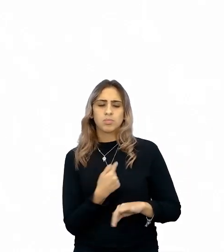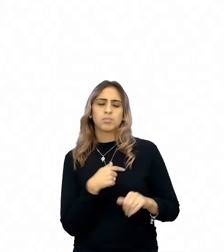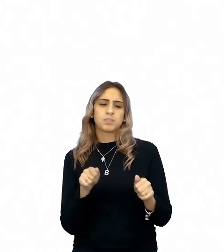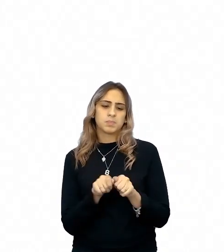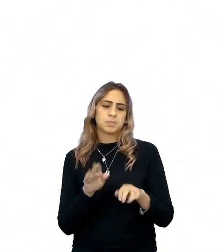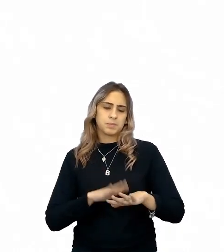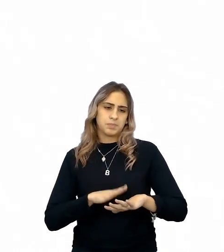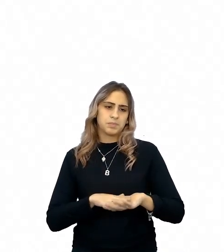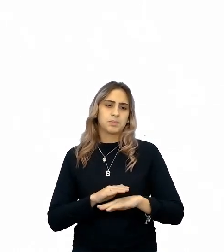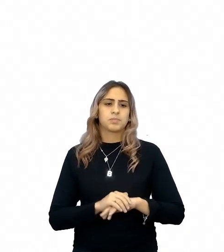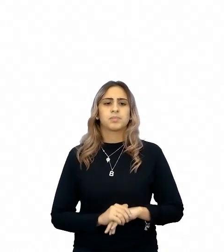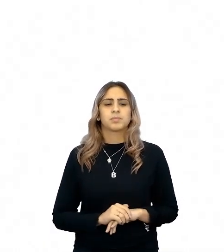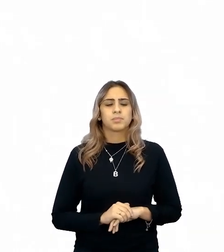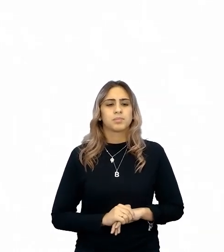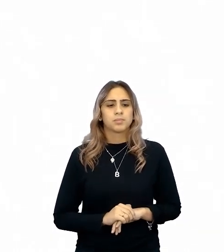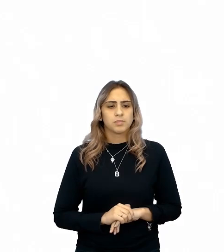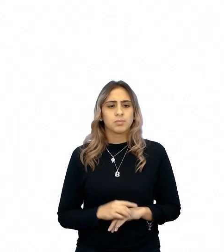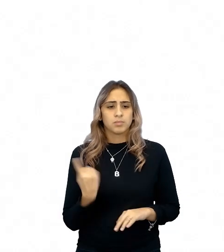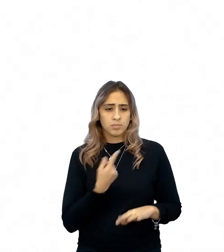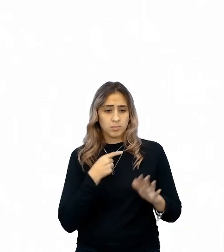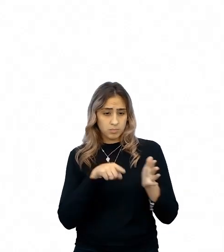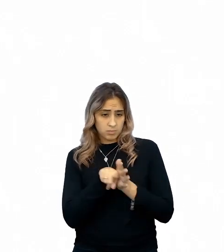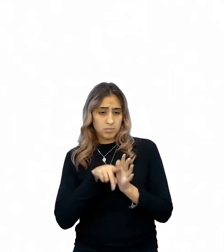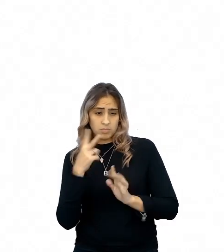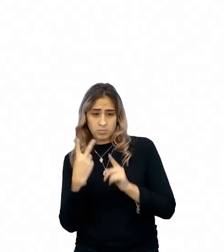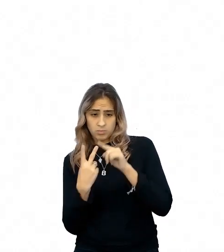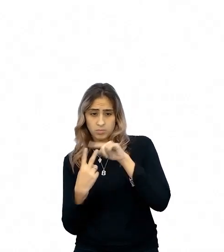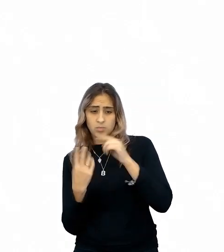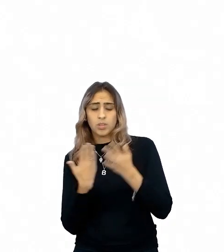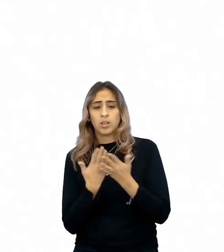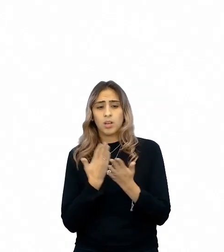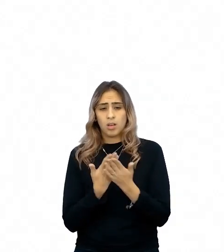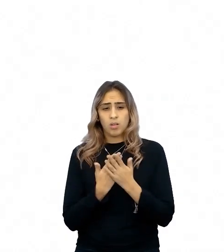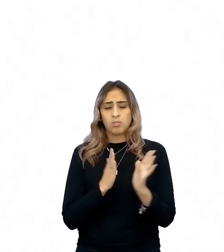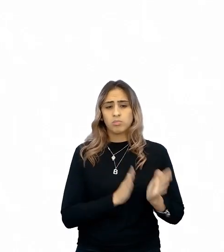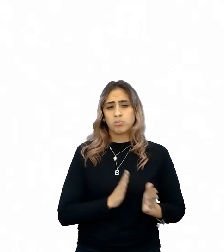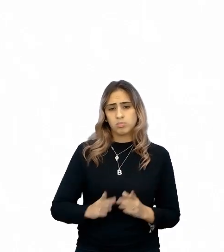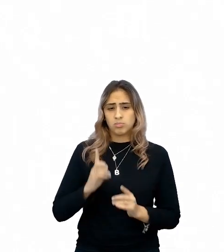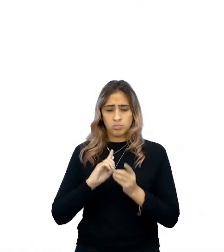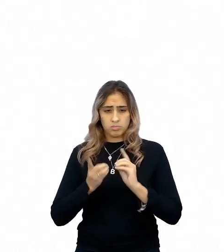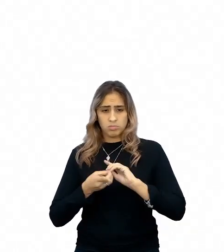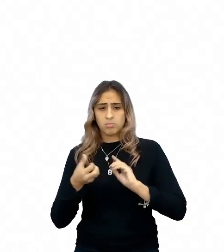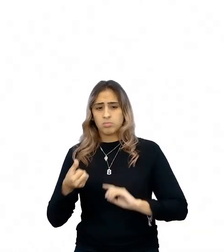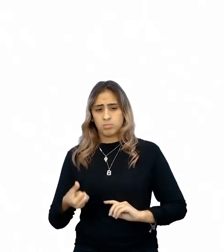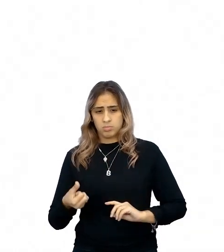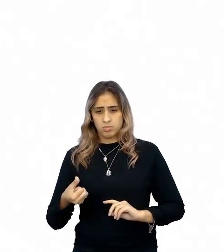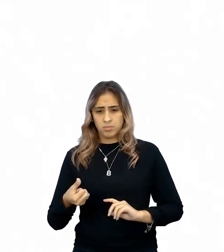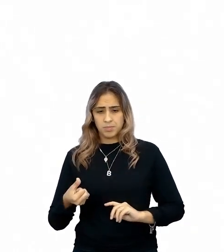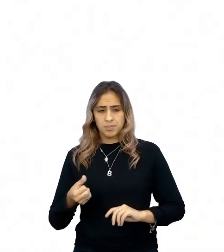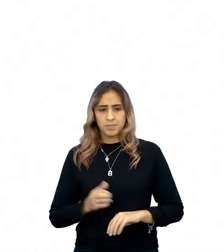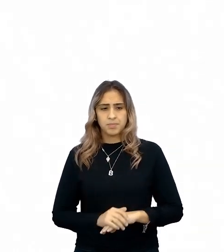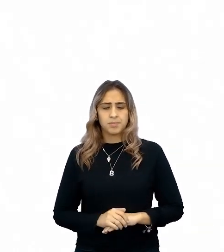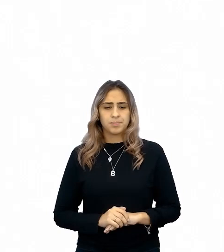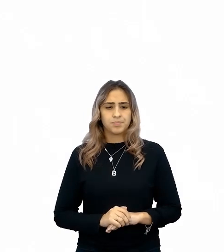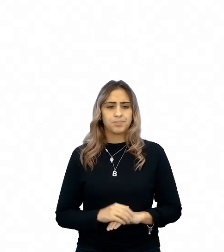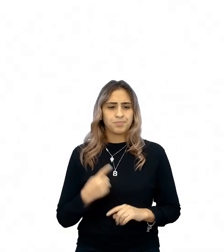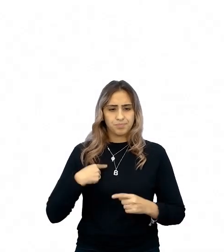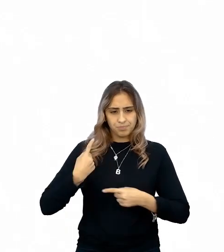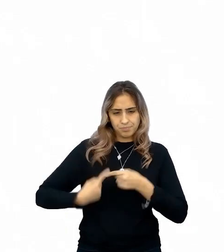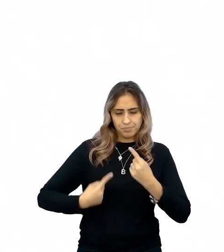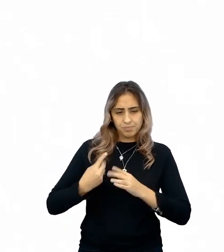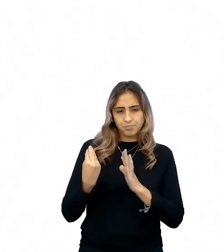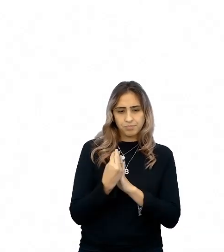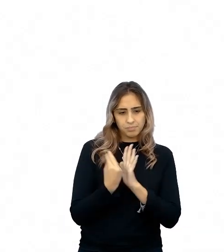fizemos. Nós analisamos 2 aulas da sequência didática 6, né, a fim aí de discutir